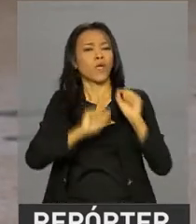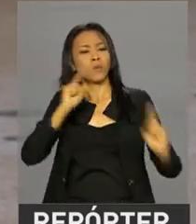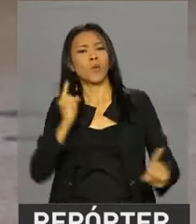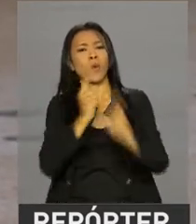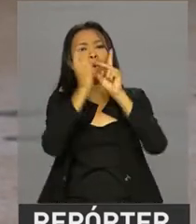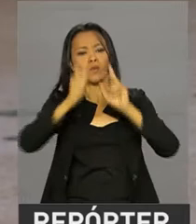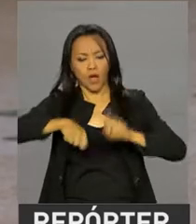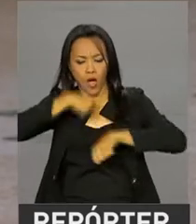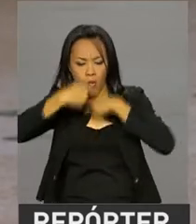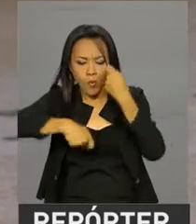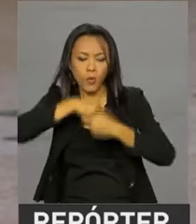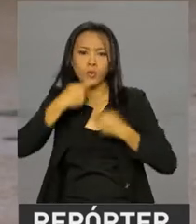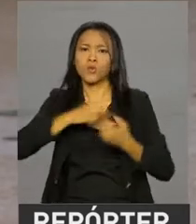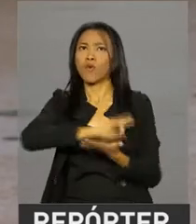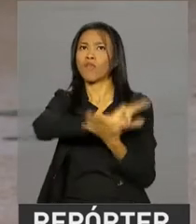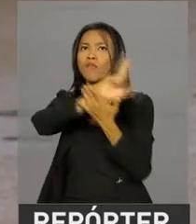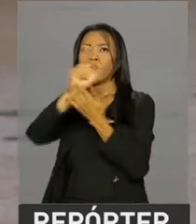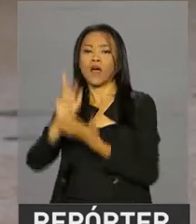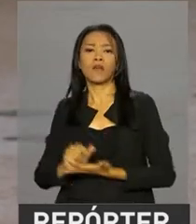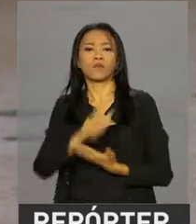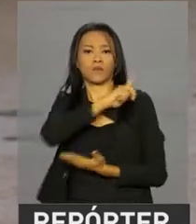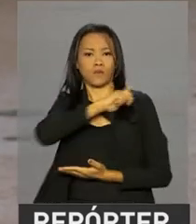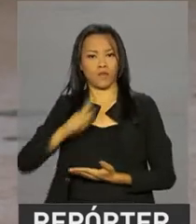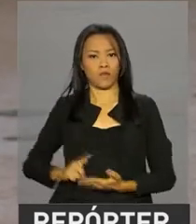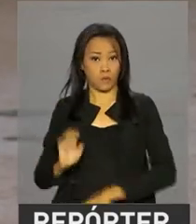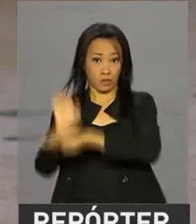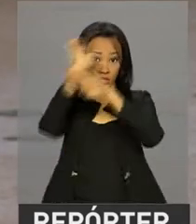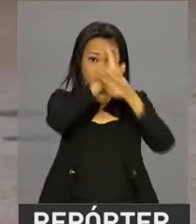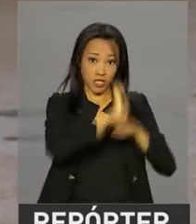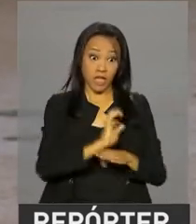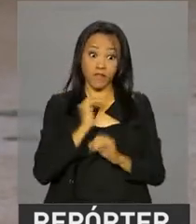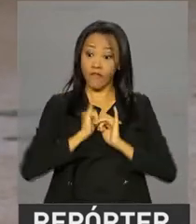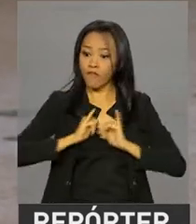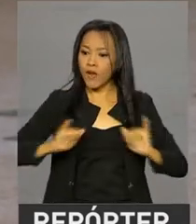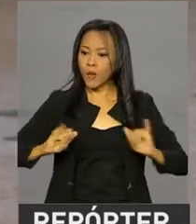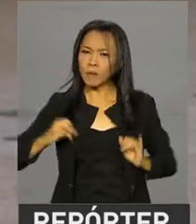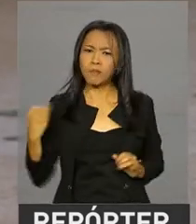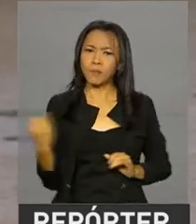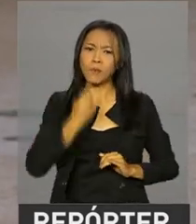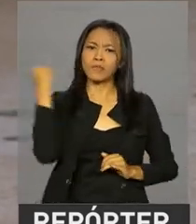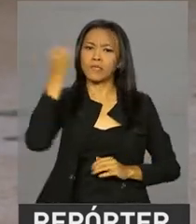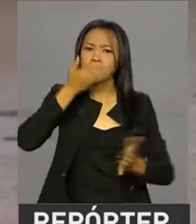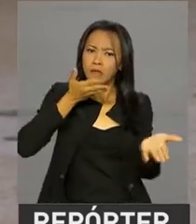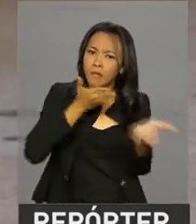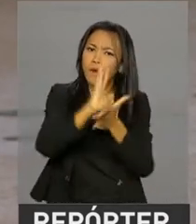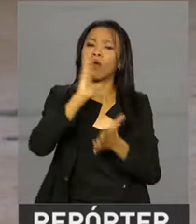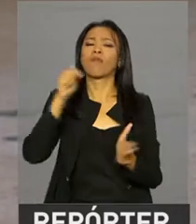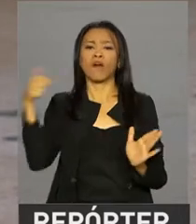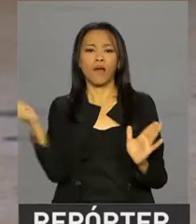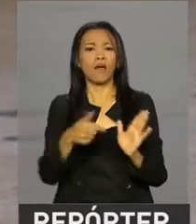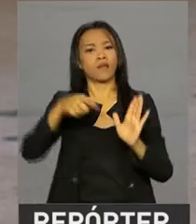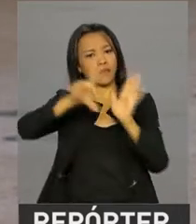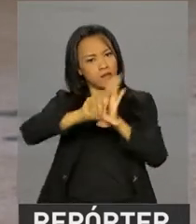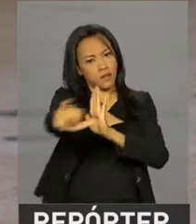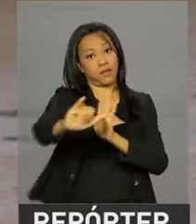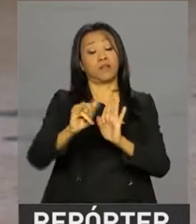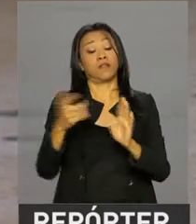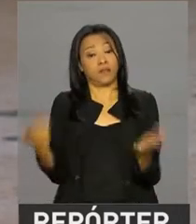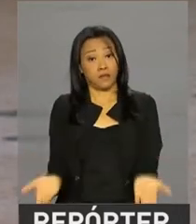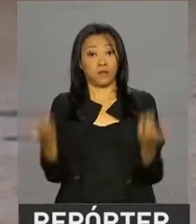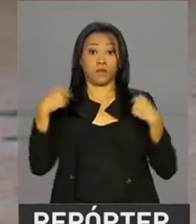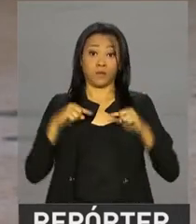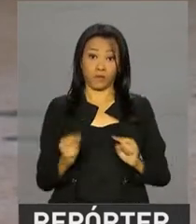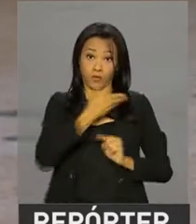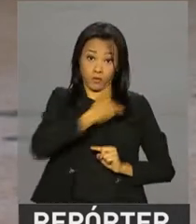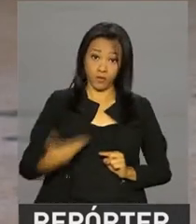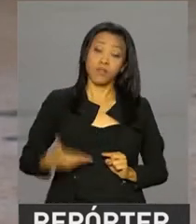almoço com governadores, ele reafirmou a importância de se aprovar essa modernização na legislação trabalhista. O governo, inclusive, já